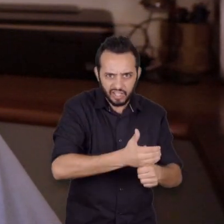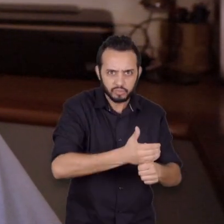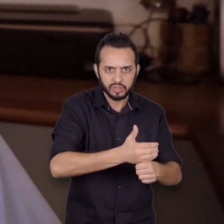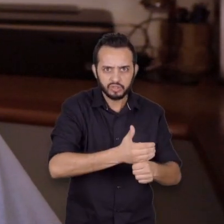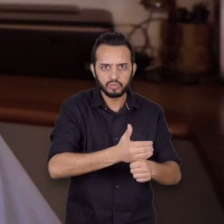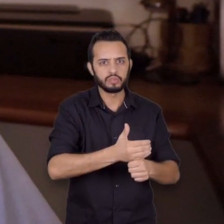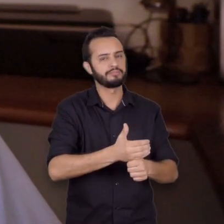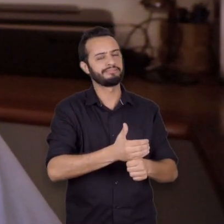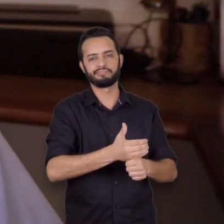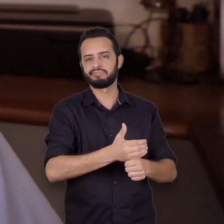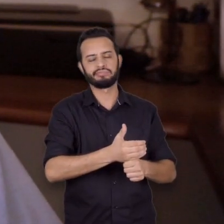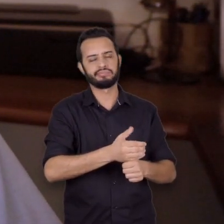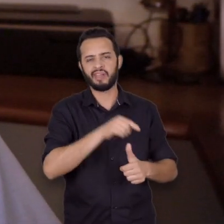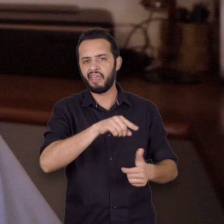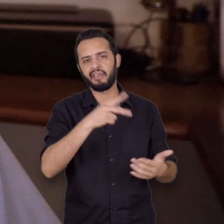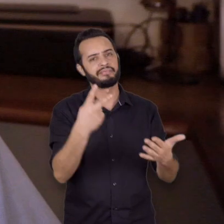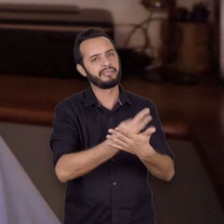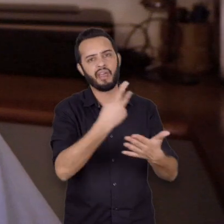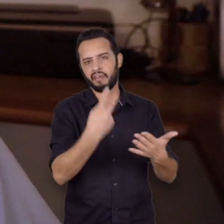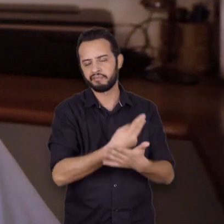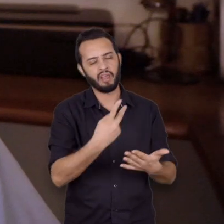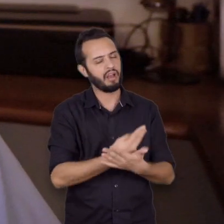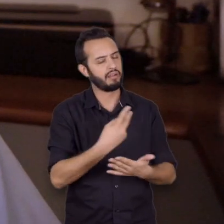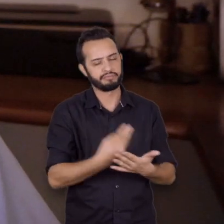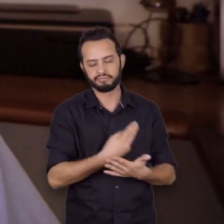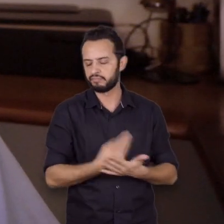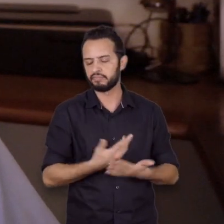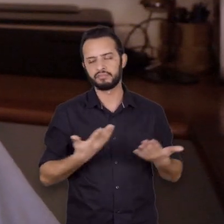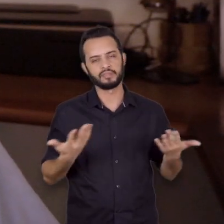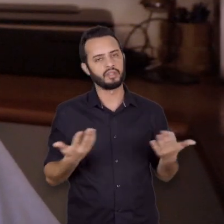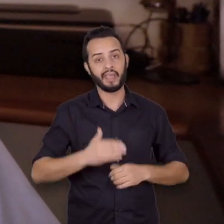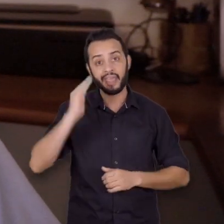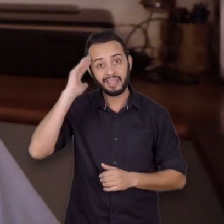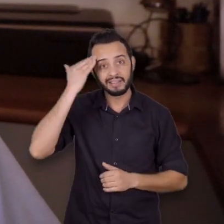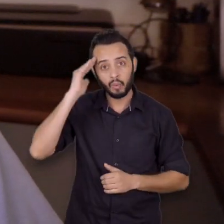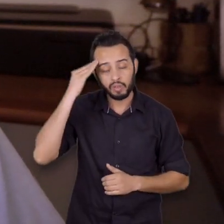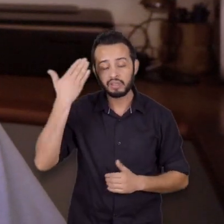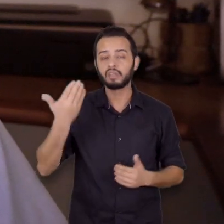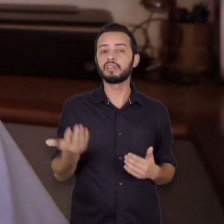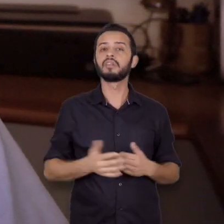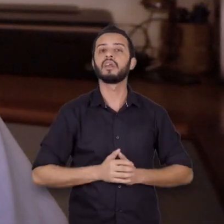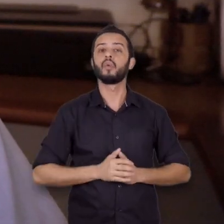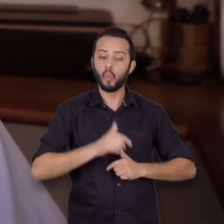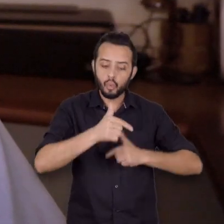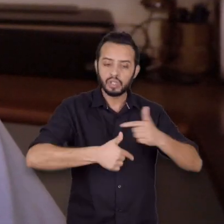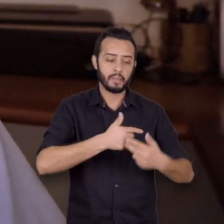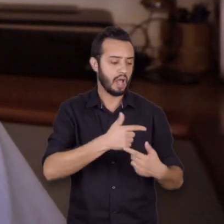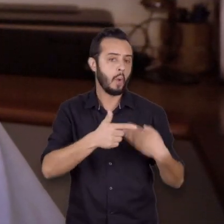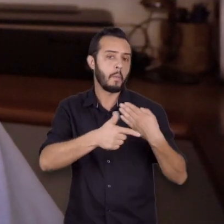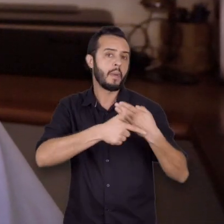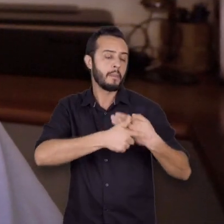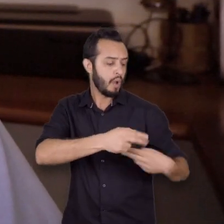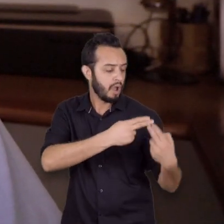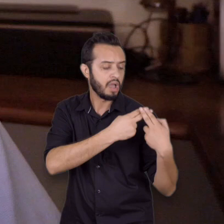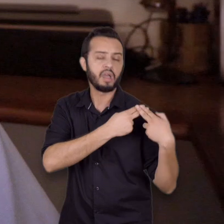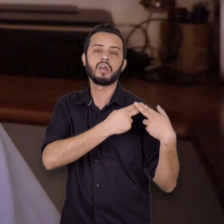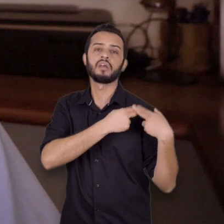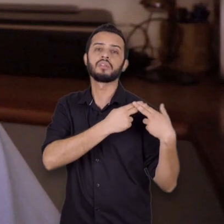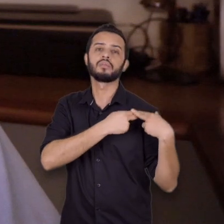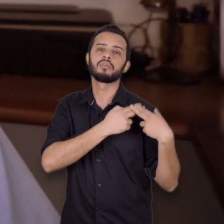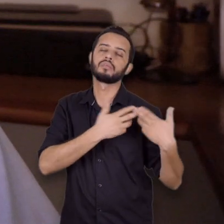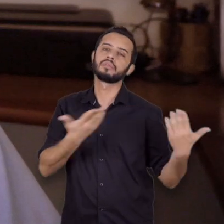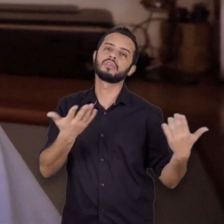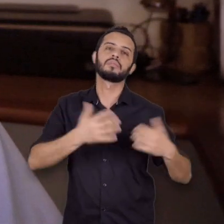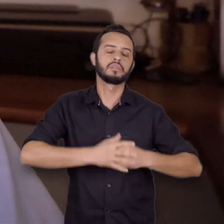vai substituí-lo, ele realmente merece ser substituído porque ele não entendeu qual é o seu papel e